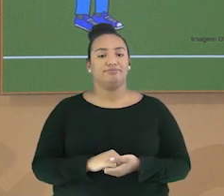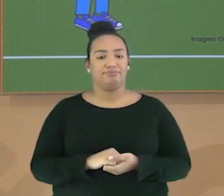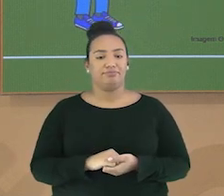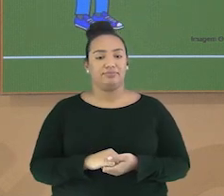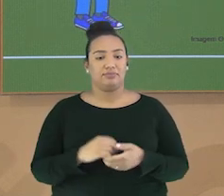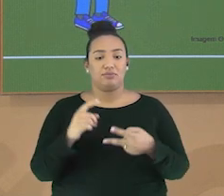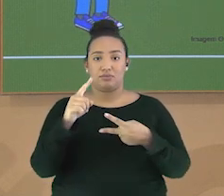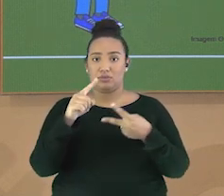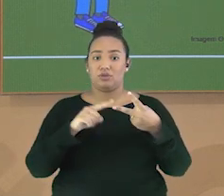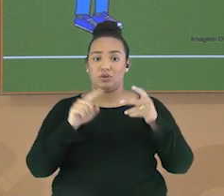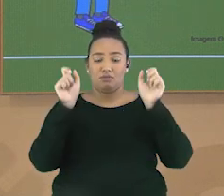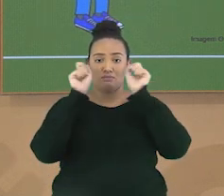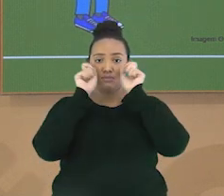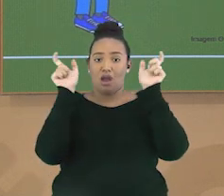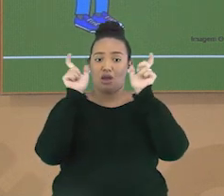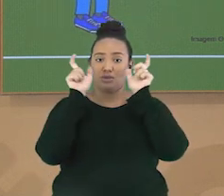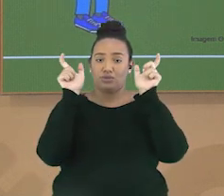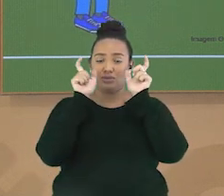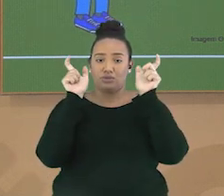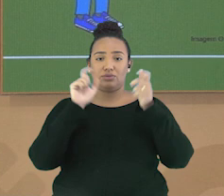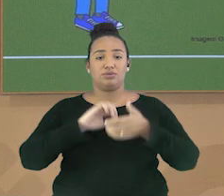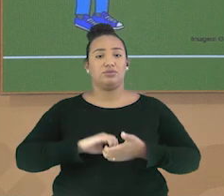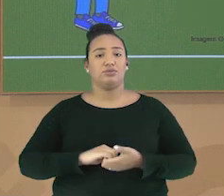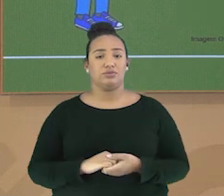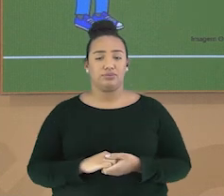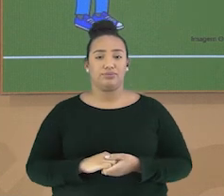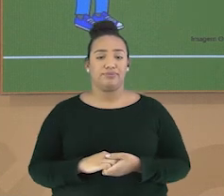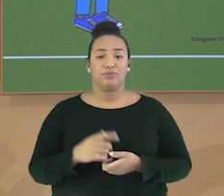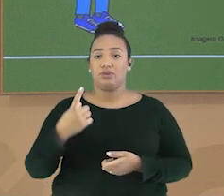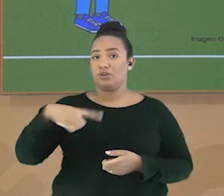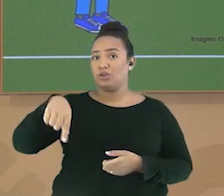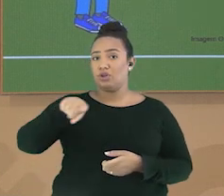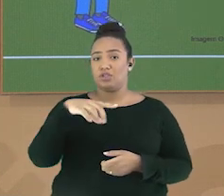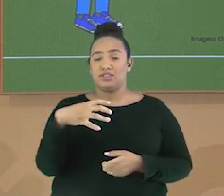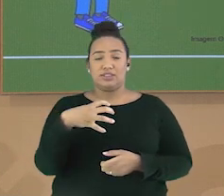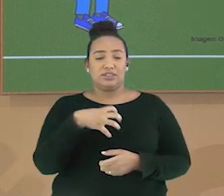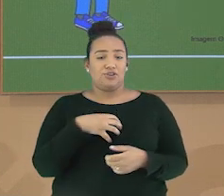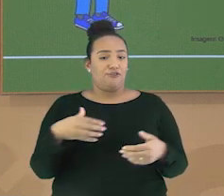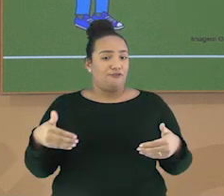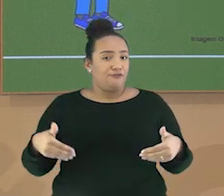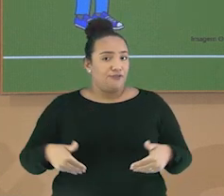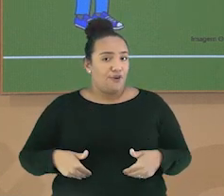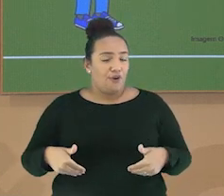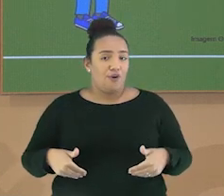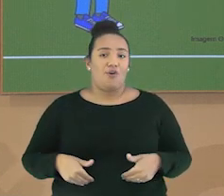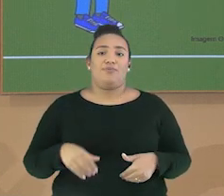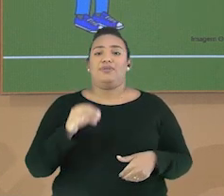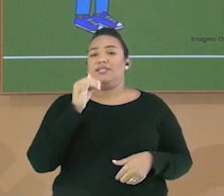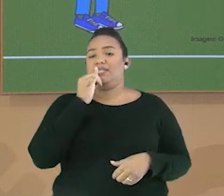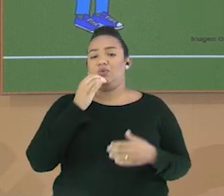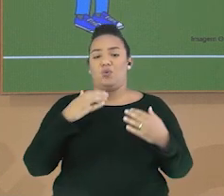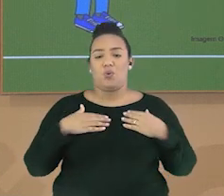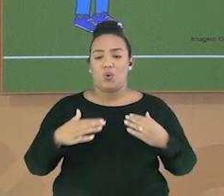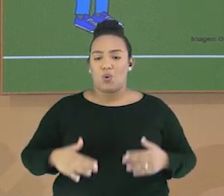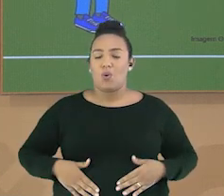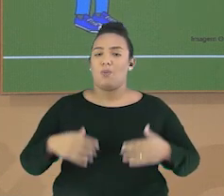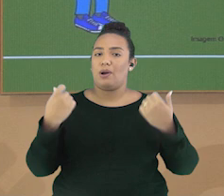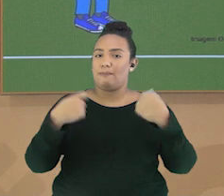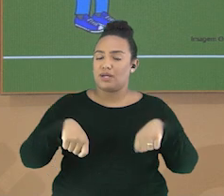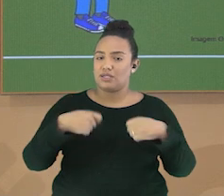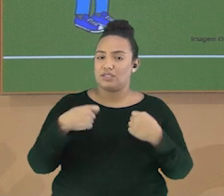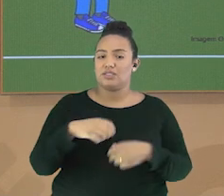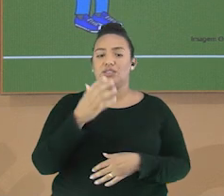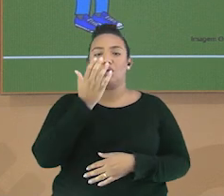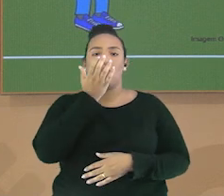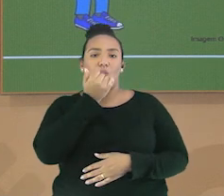sentimos fome quando nosso corpo necessita de alimento e sede quando estamos desidratados. Nesse